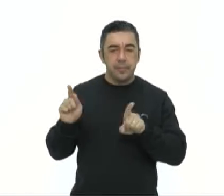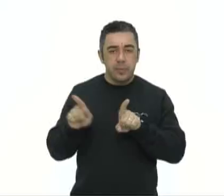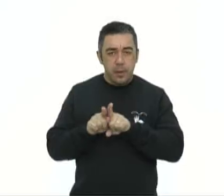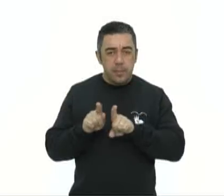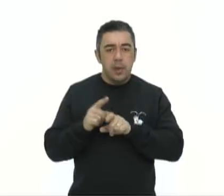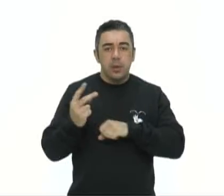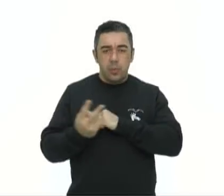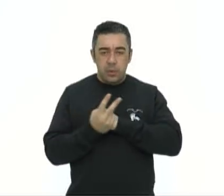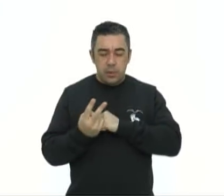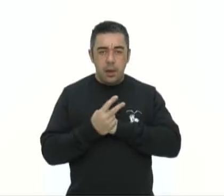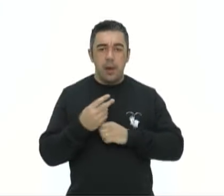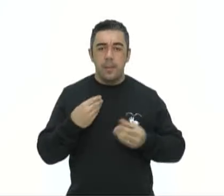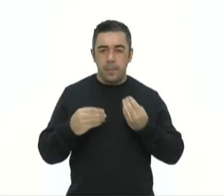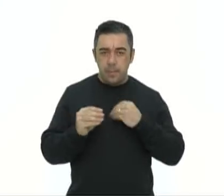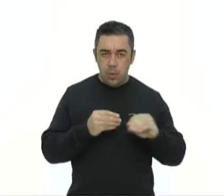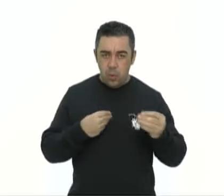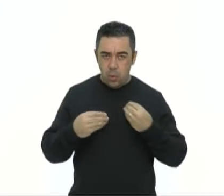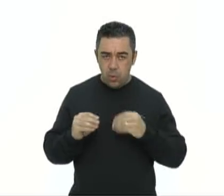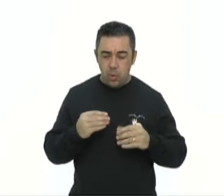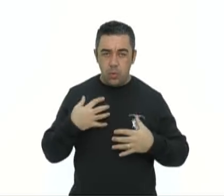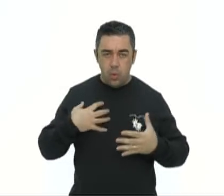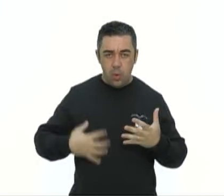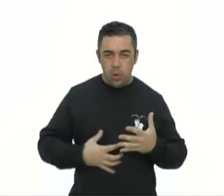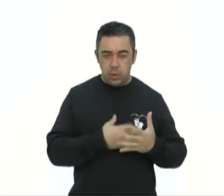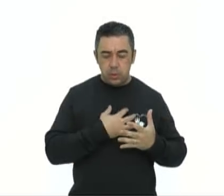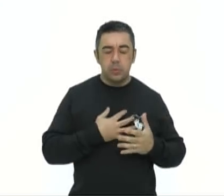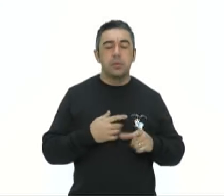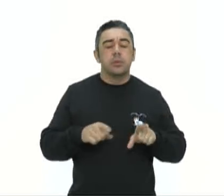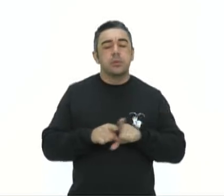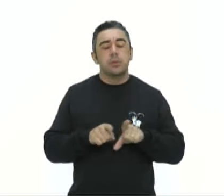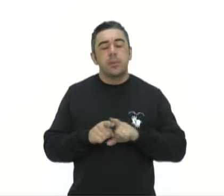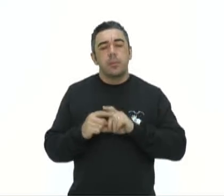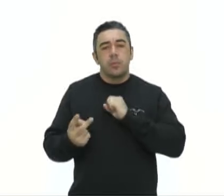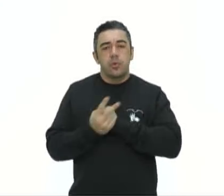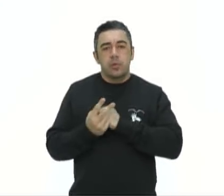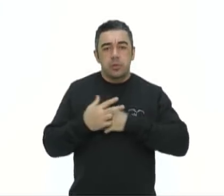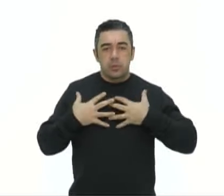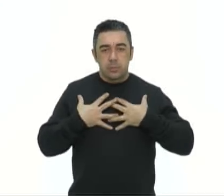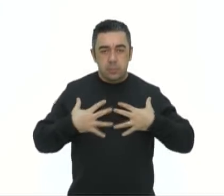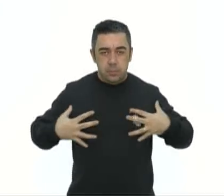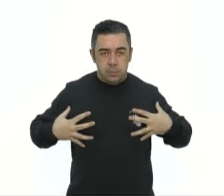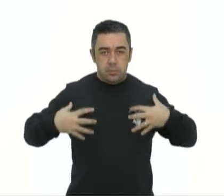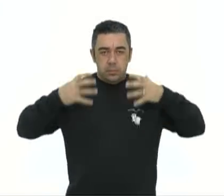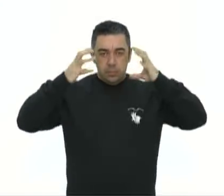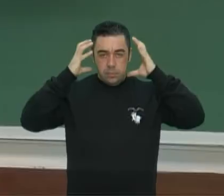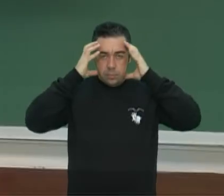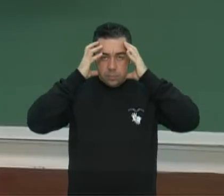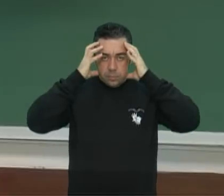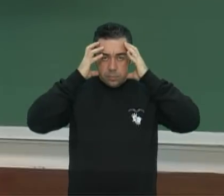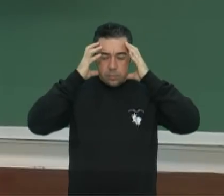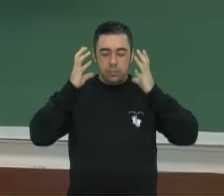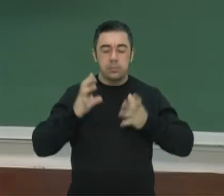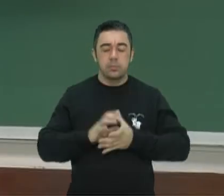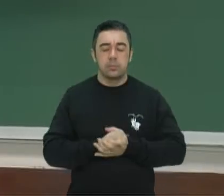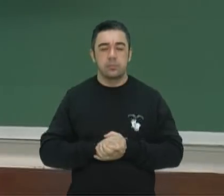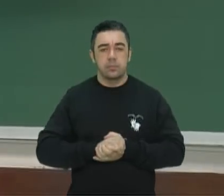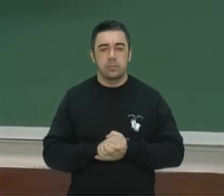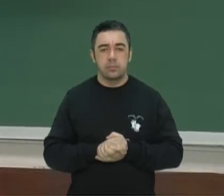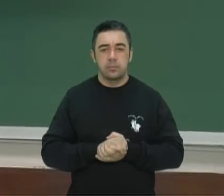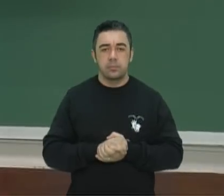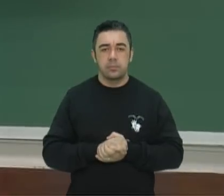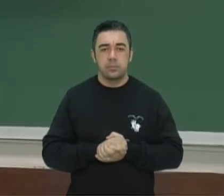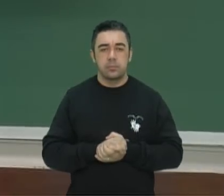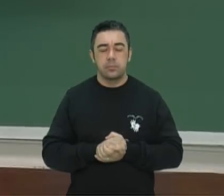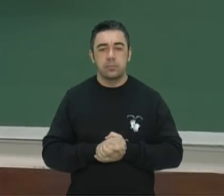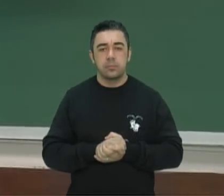suporte para as partes moles, né, do corpo, assim, dos órgãos, né, moles, protegendo esses órgãos vitais, né, lembrando lá da questão da caixa torácica, do